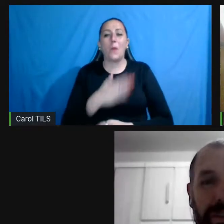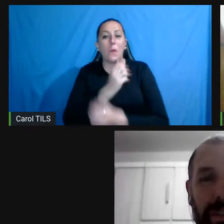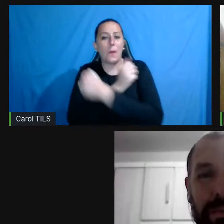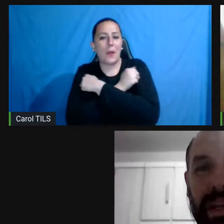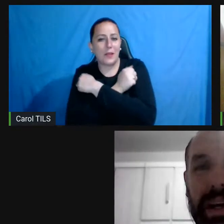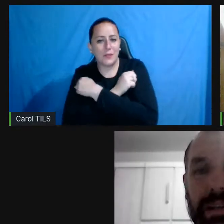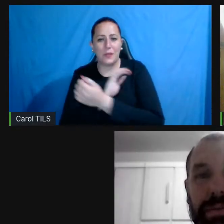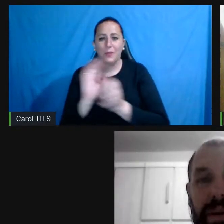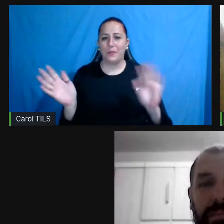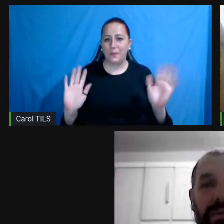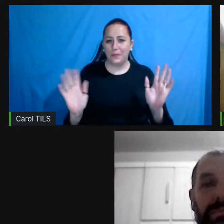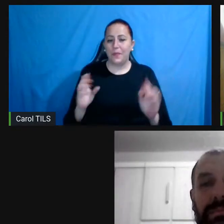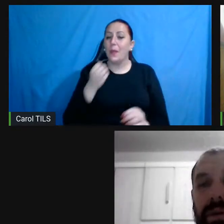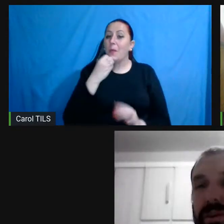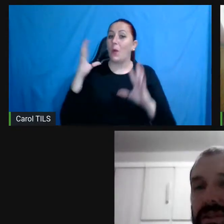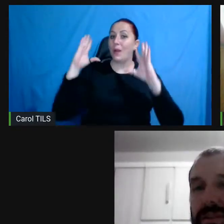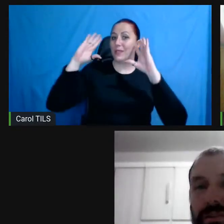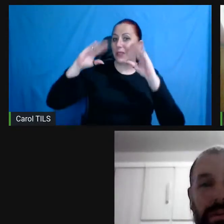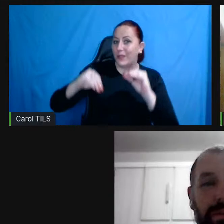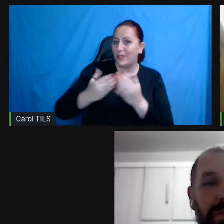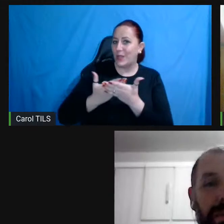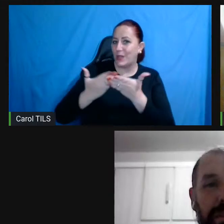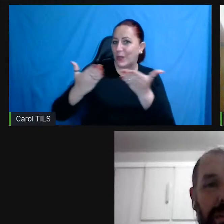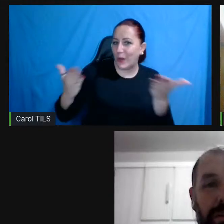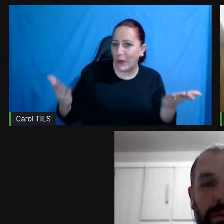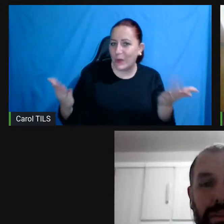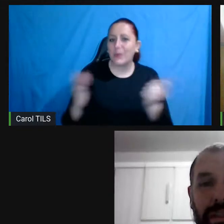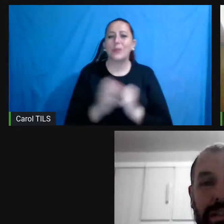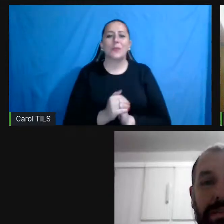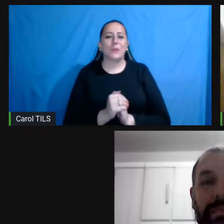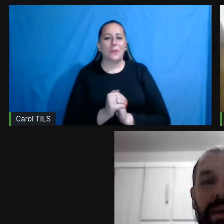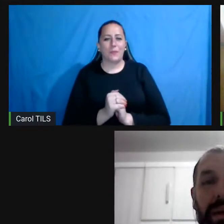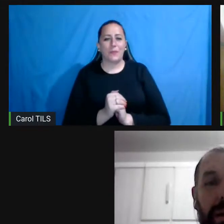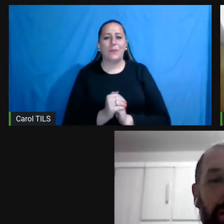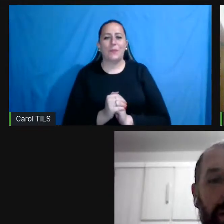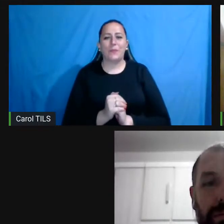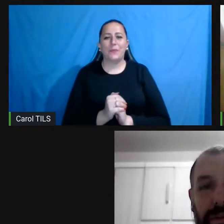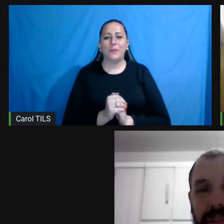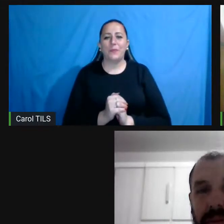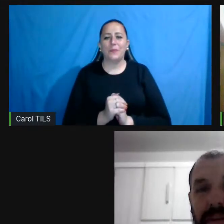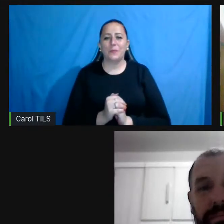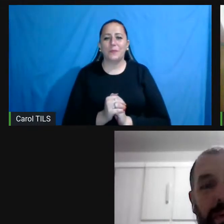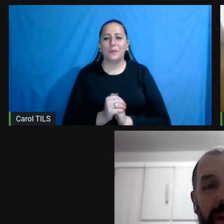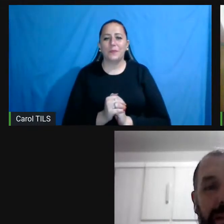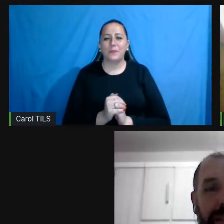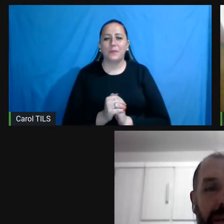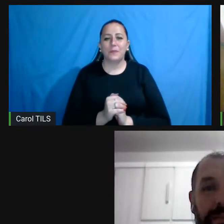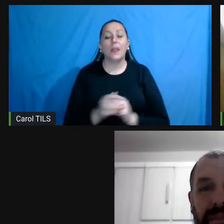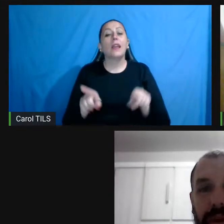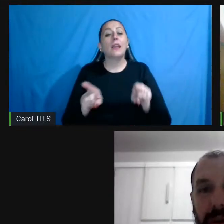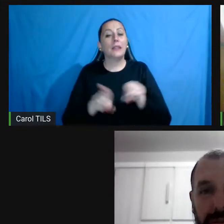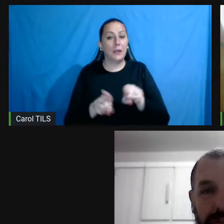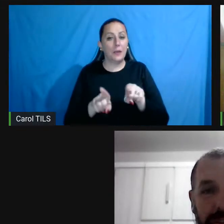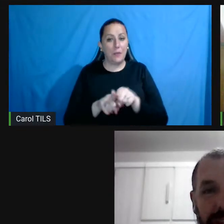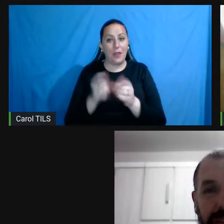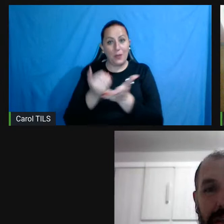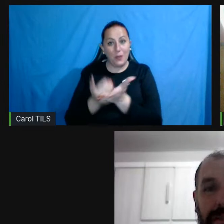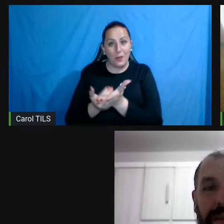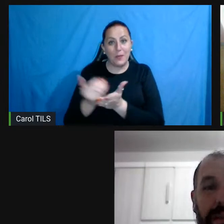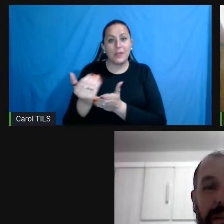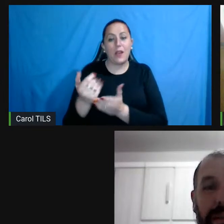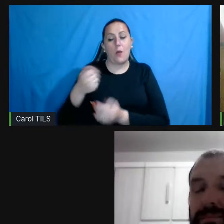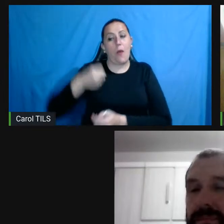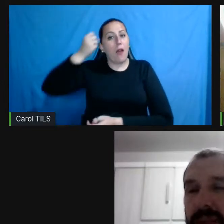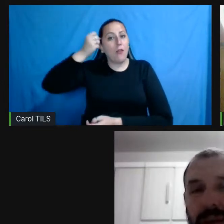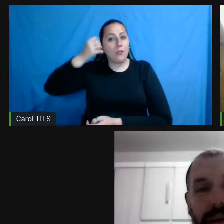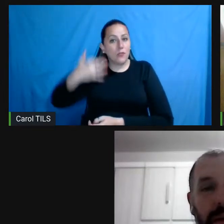Boa noite, obrigado, Fábio. Boa noite a todos, boa noite a todas. Então, vou também, para iniciar, fazer uma